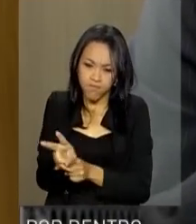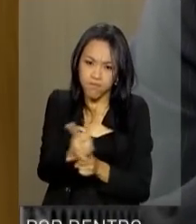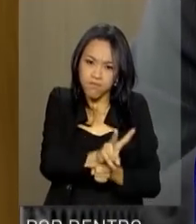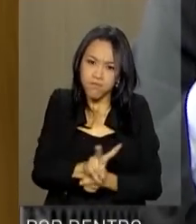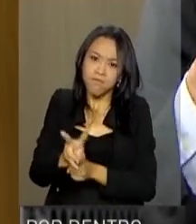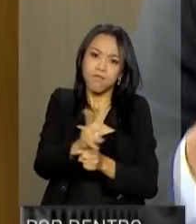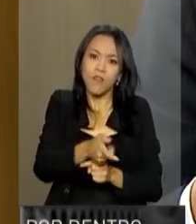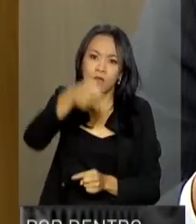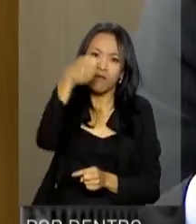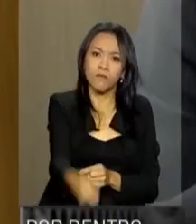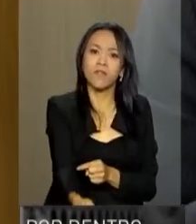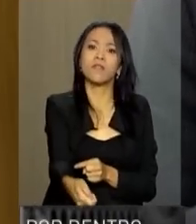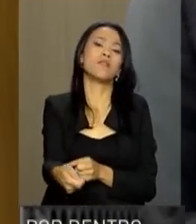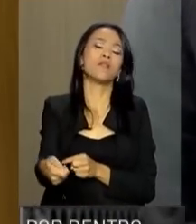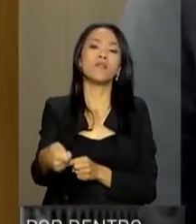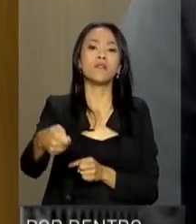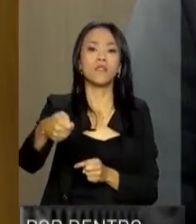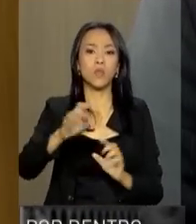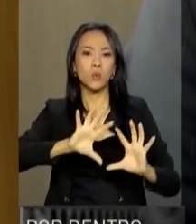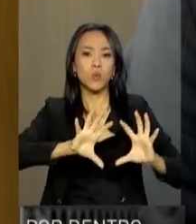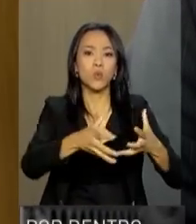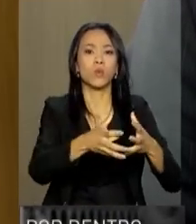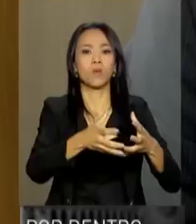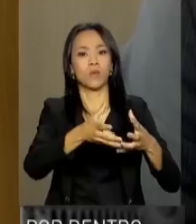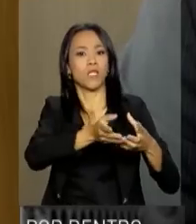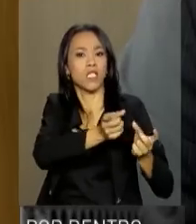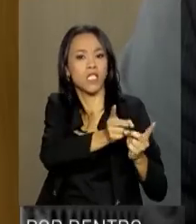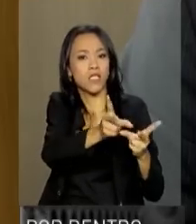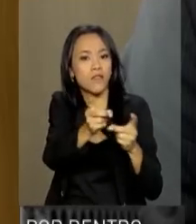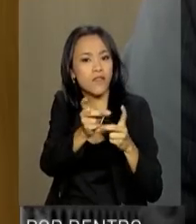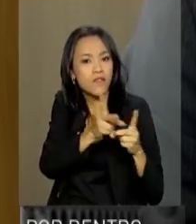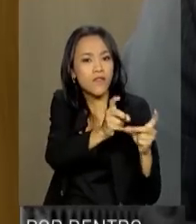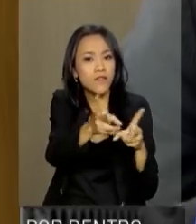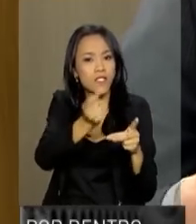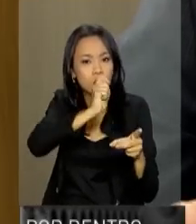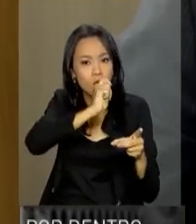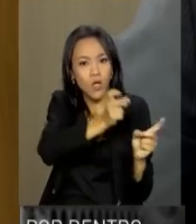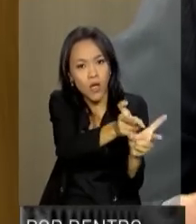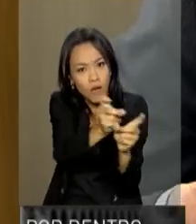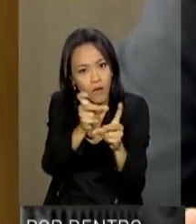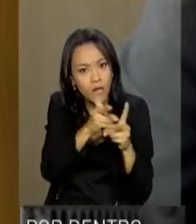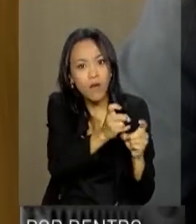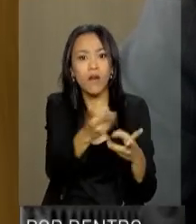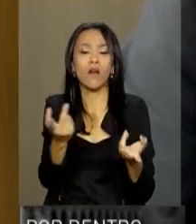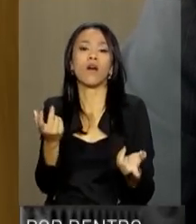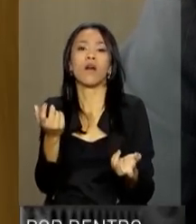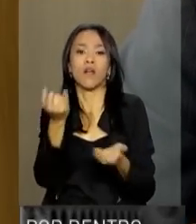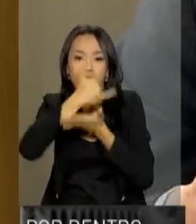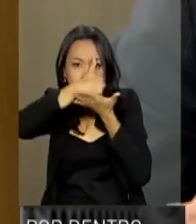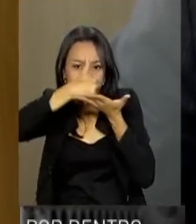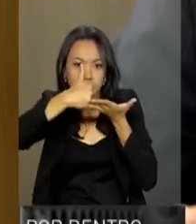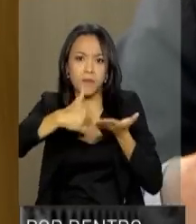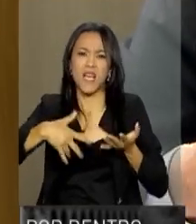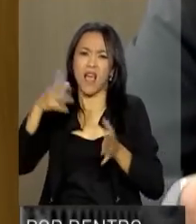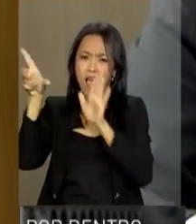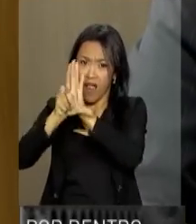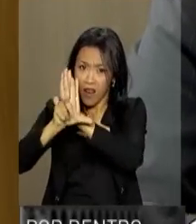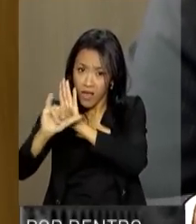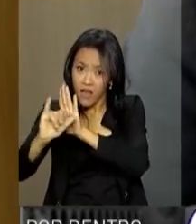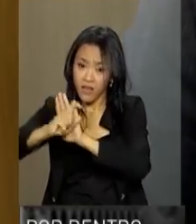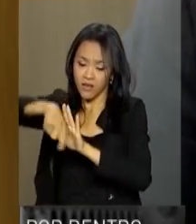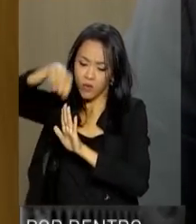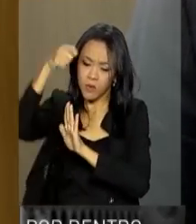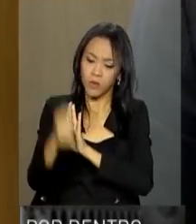firme organizada né contra a distribuição de drogas nem as leis têm que ser mais duras tem que aumentar a